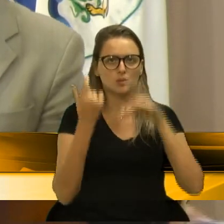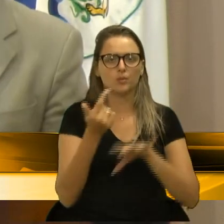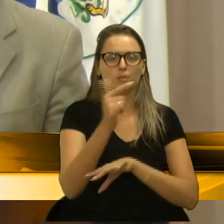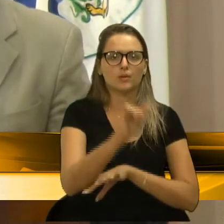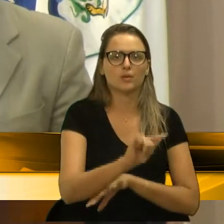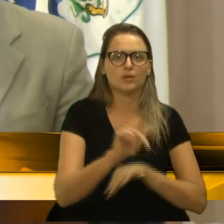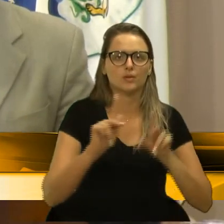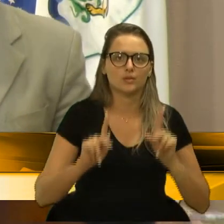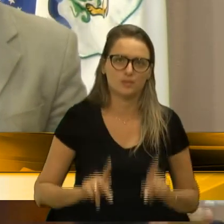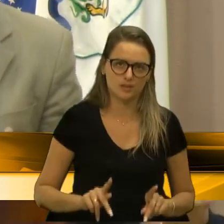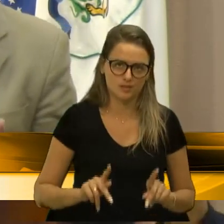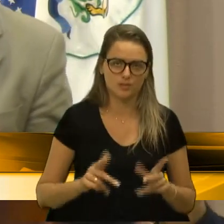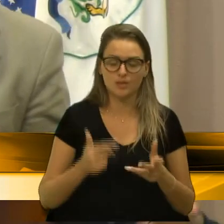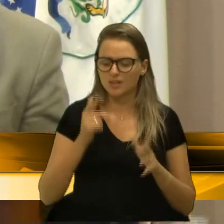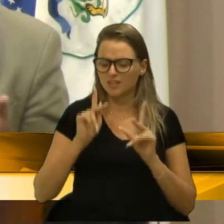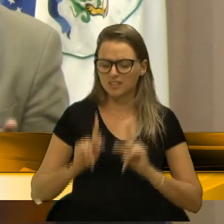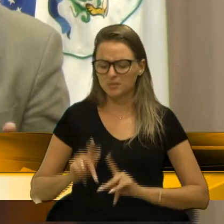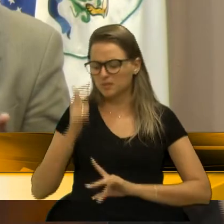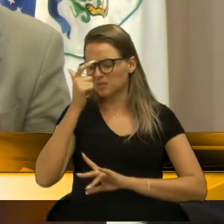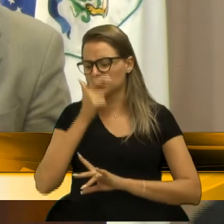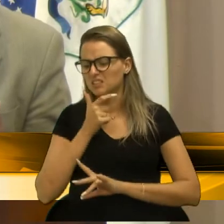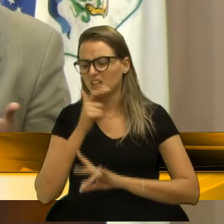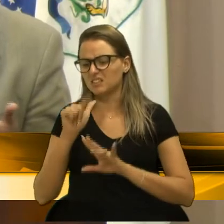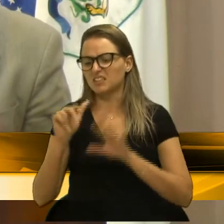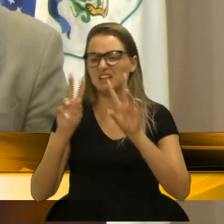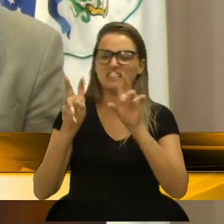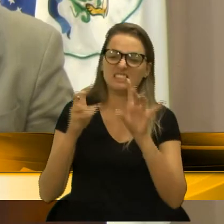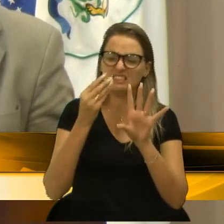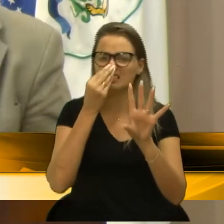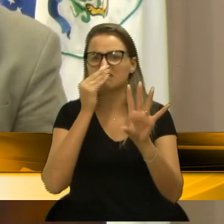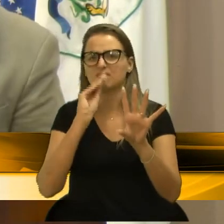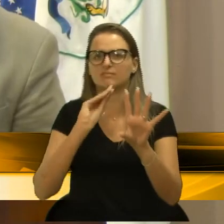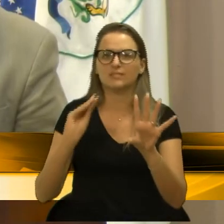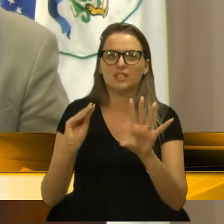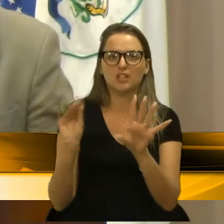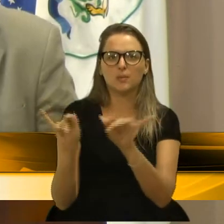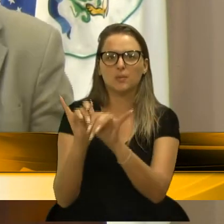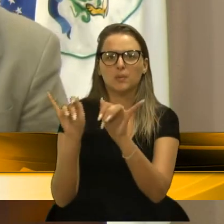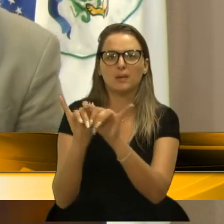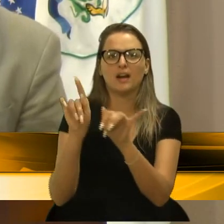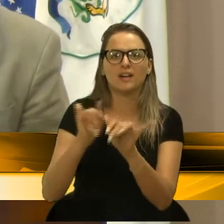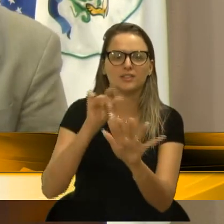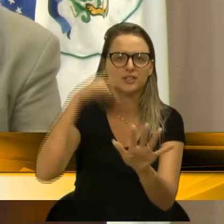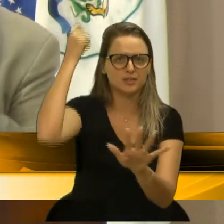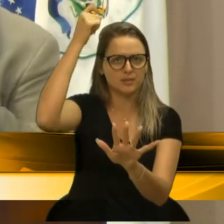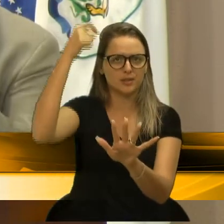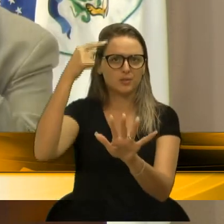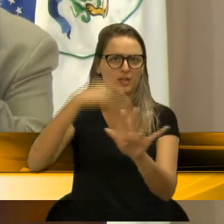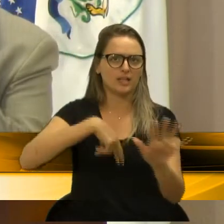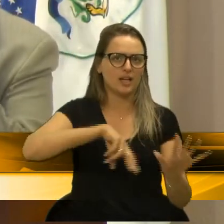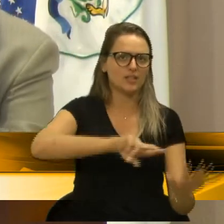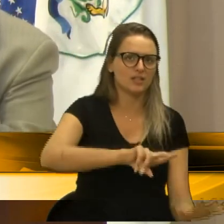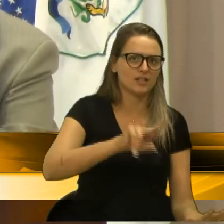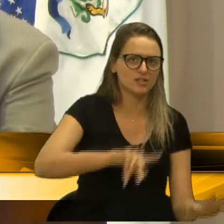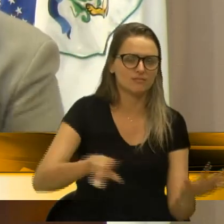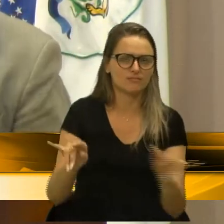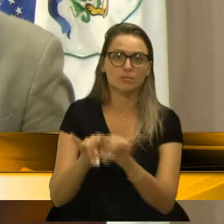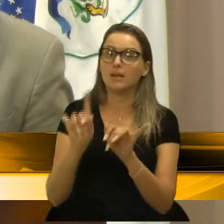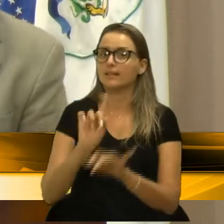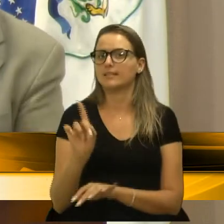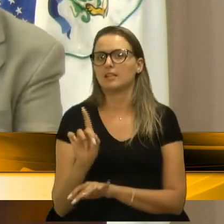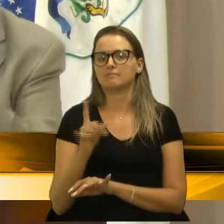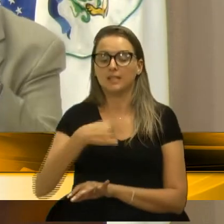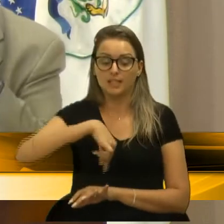As pessoas acham que esse é um assunto, não, mas está falando da espiritualidade. Não, não, não. Nós precisamos cada vez mais ser